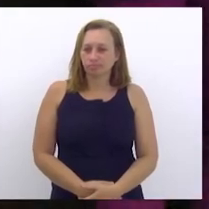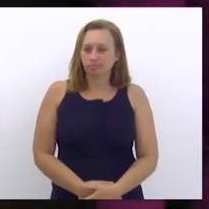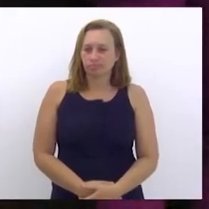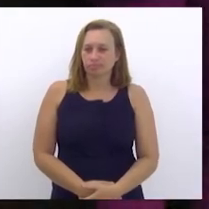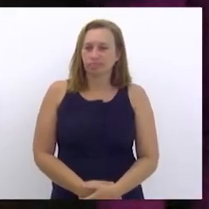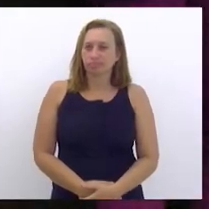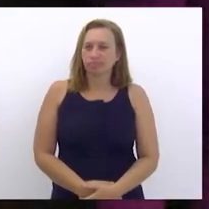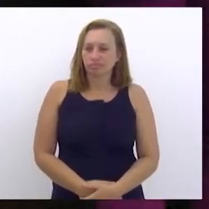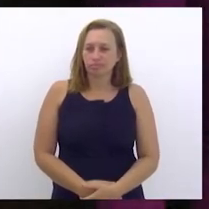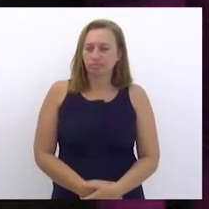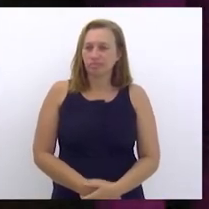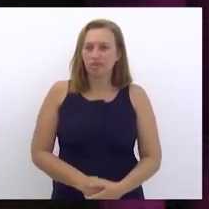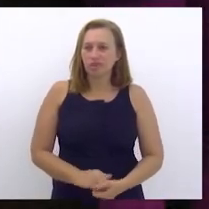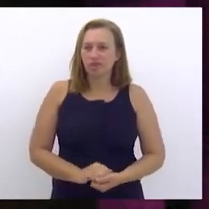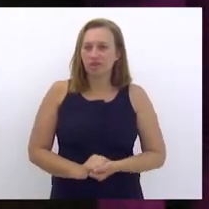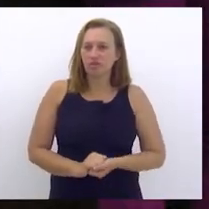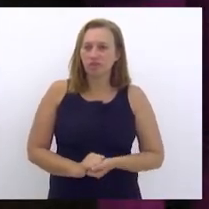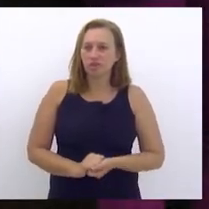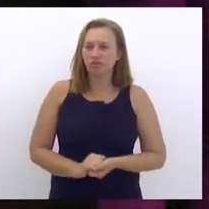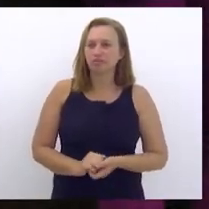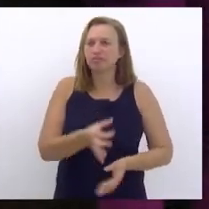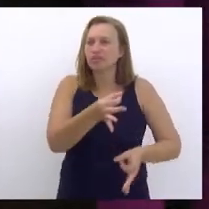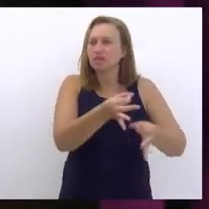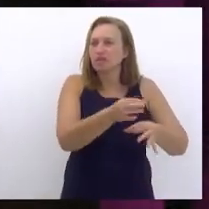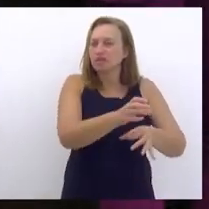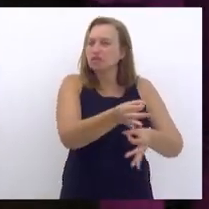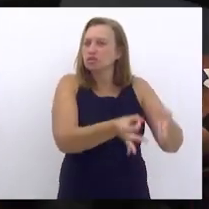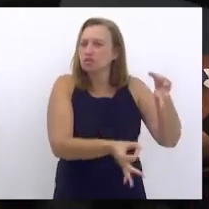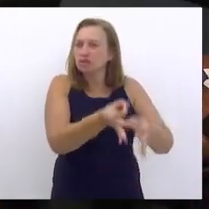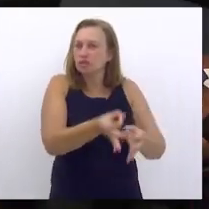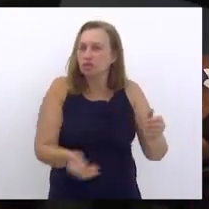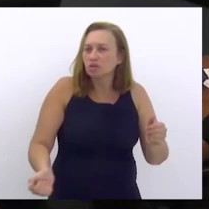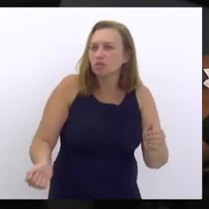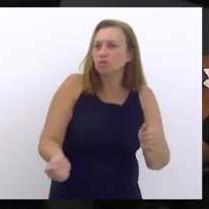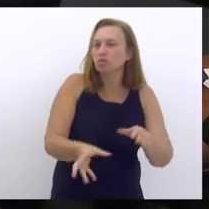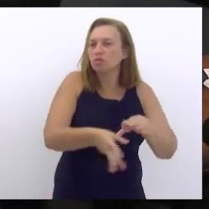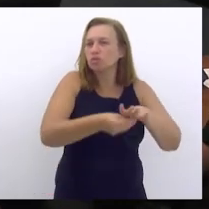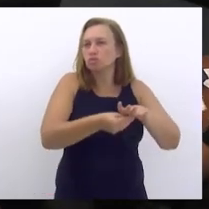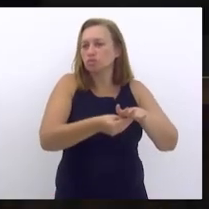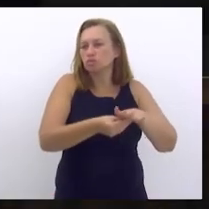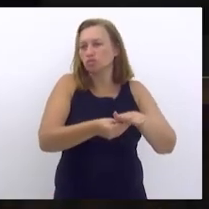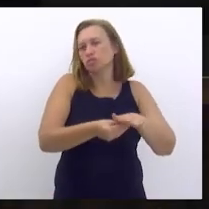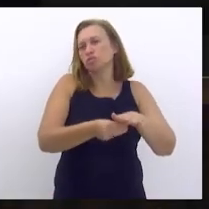Senhor presidente, o parecer é pela juridicidade com emendas.